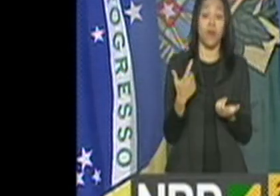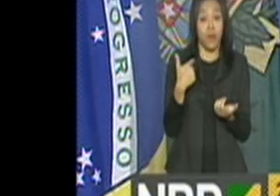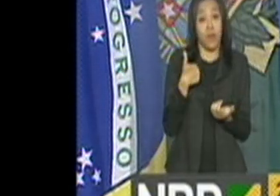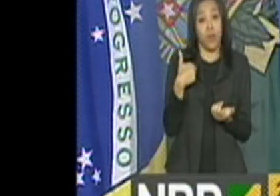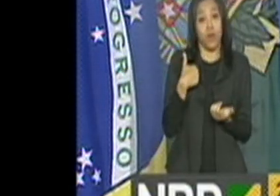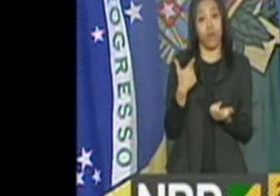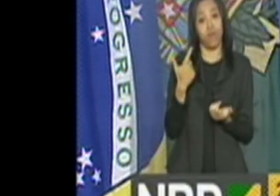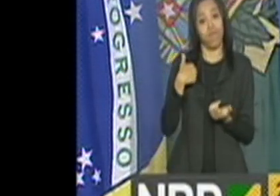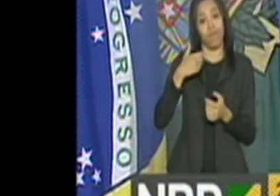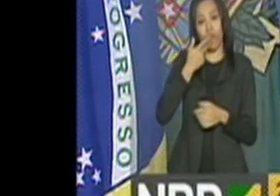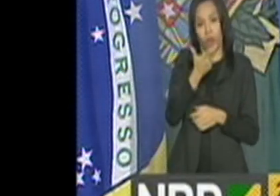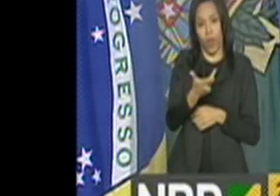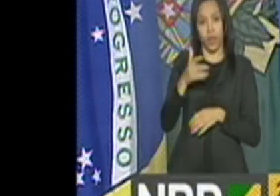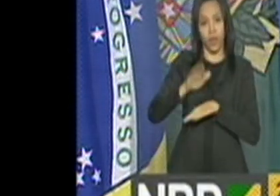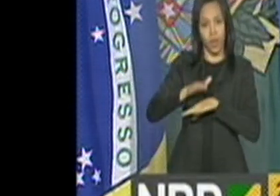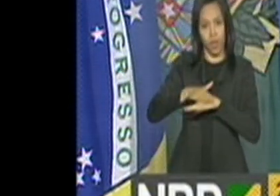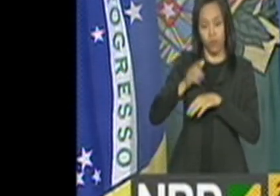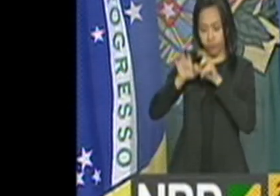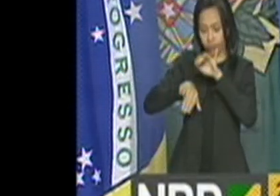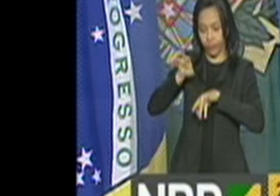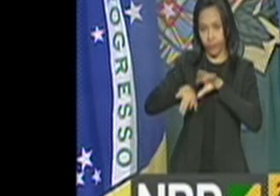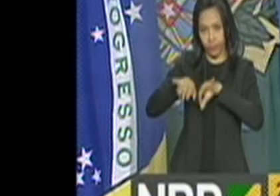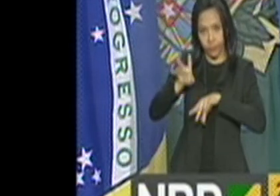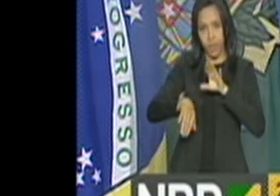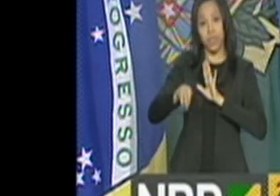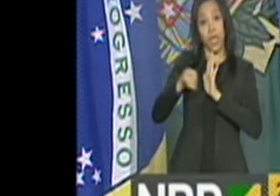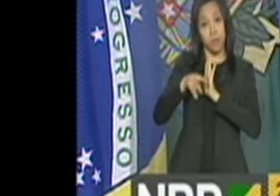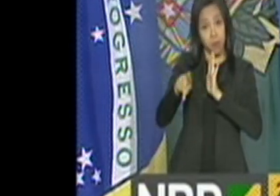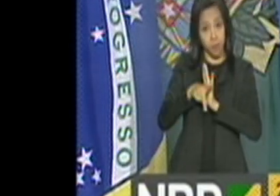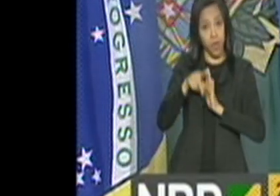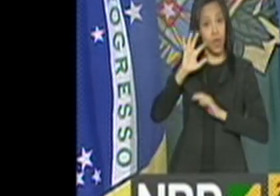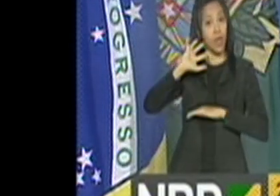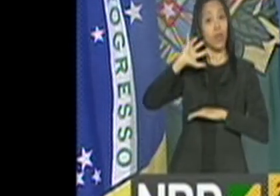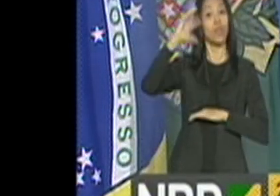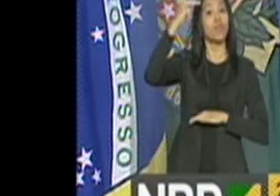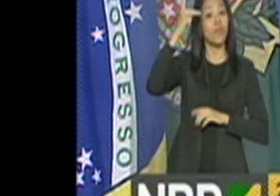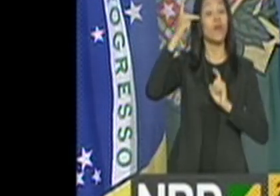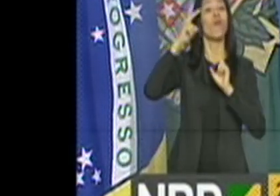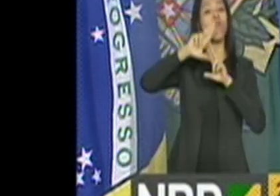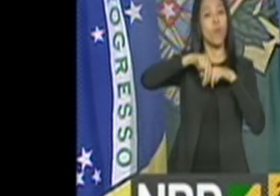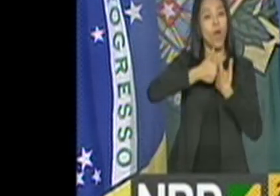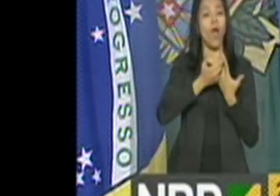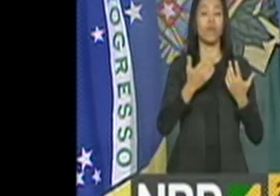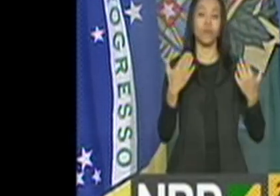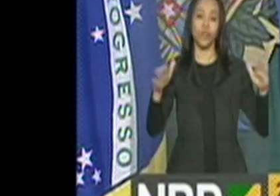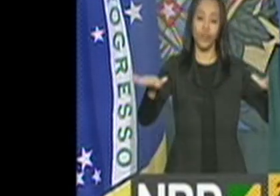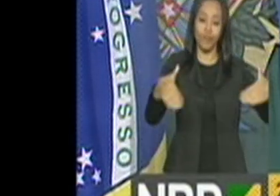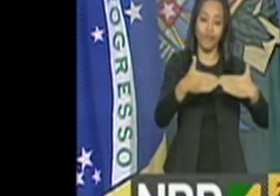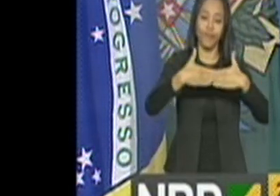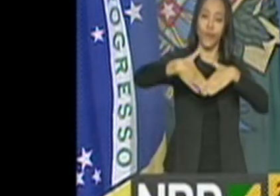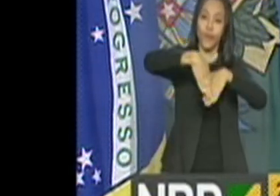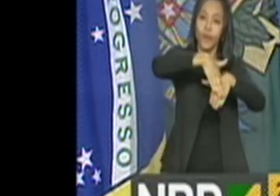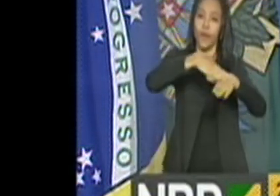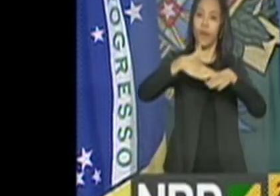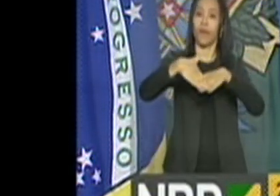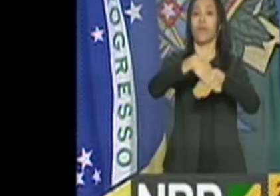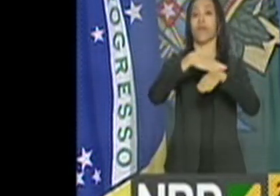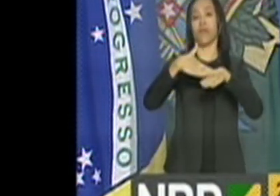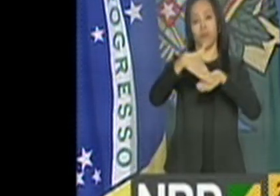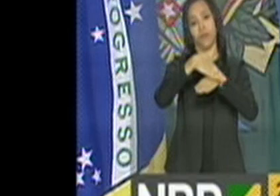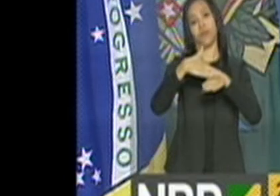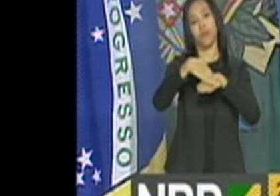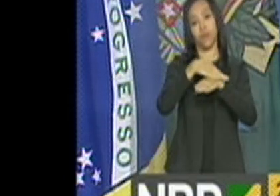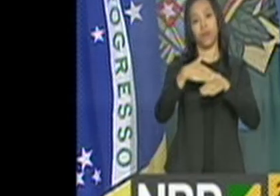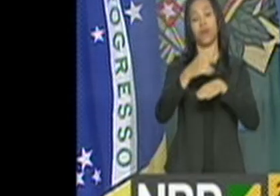de editar esta medida provisória foi tomada após diálogo que mantive com